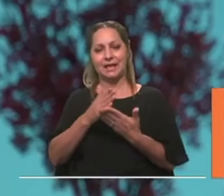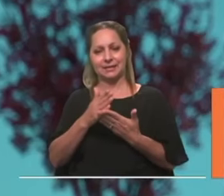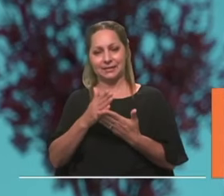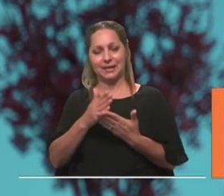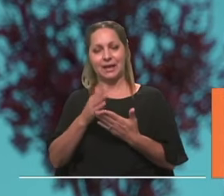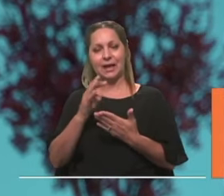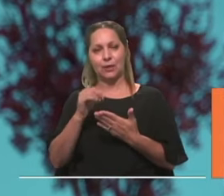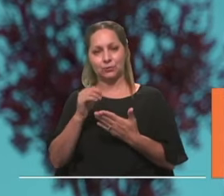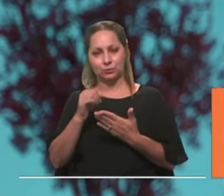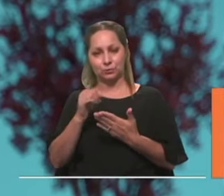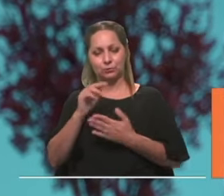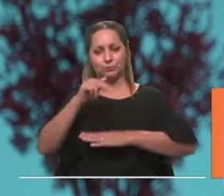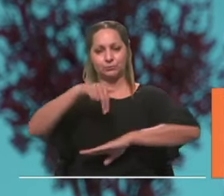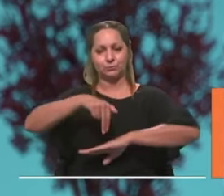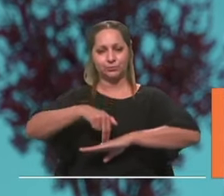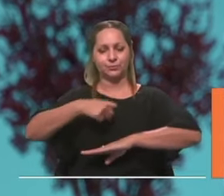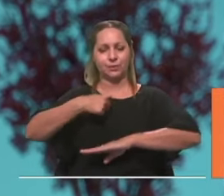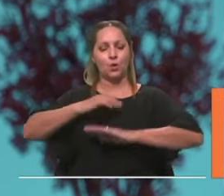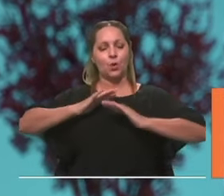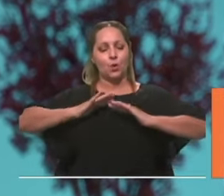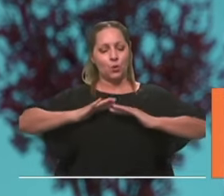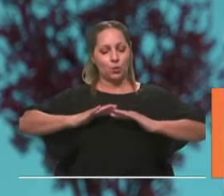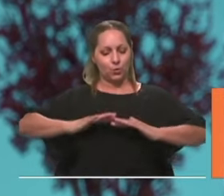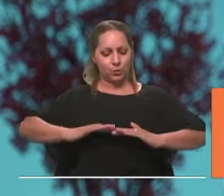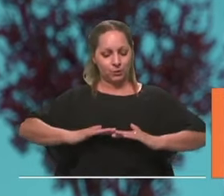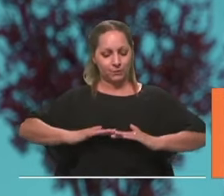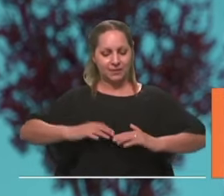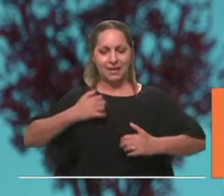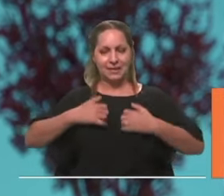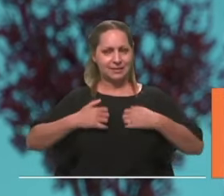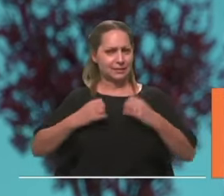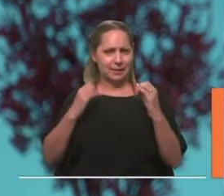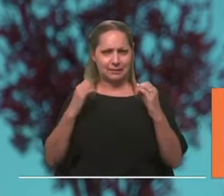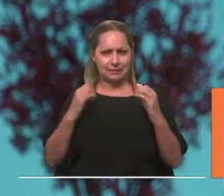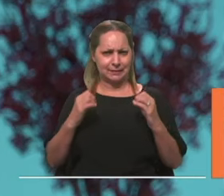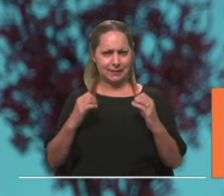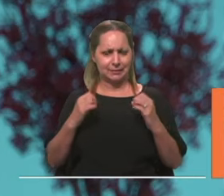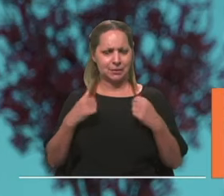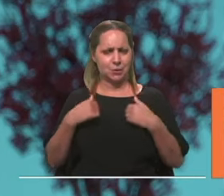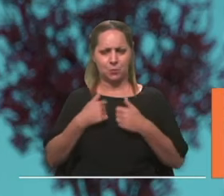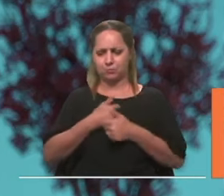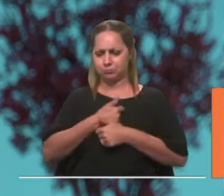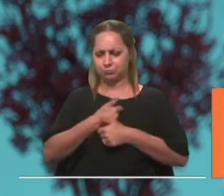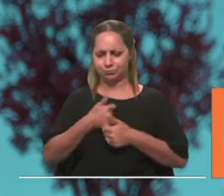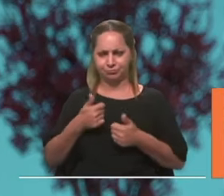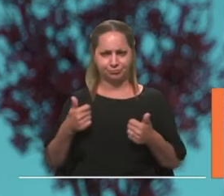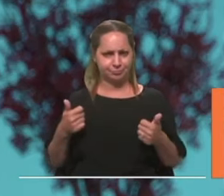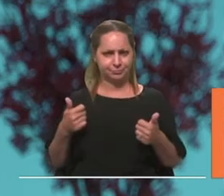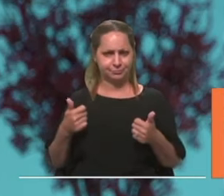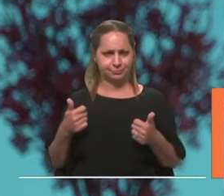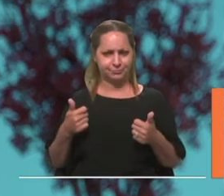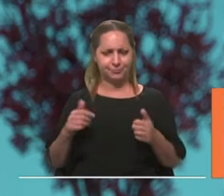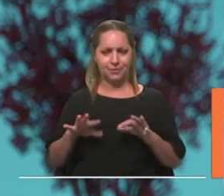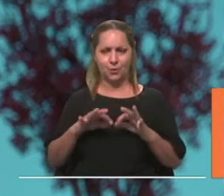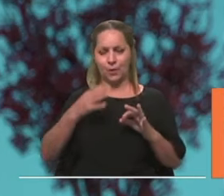Até o segundo do altar, eu estava super tranquilo, zero de ansiedade, sempre estava mesmo como eu sou no dia a